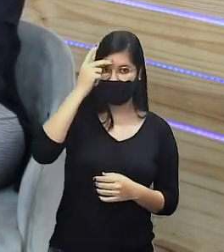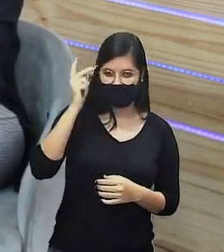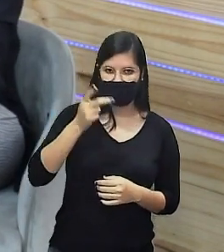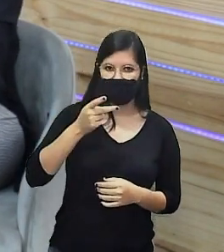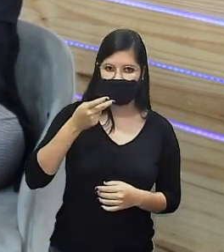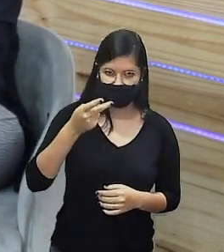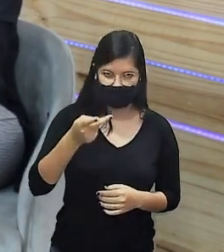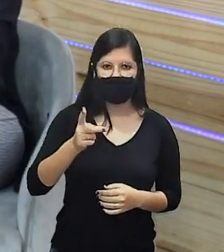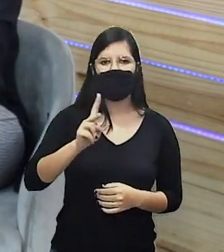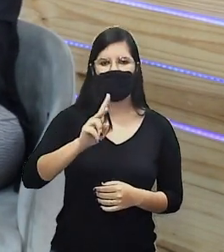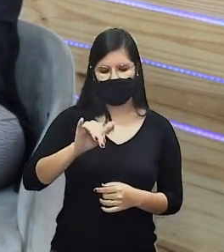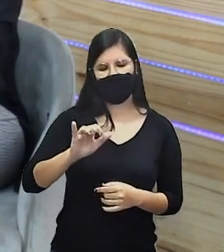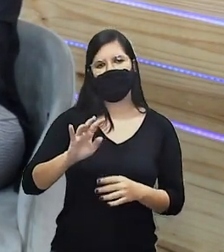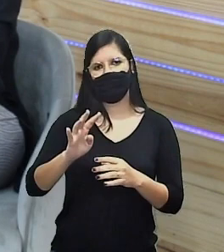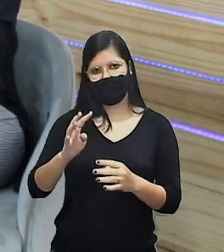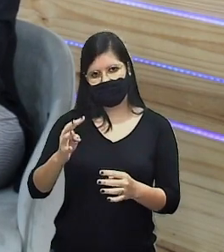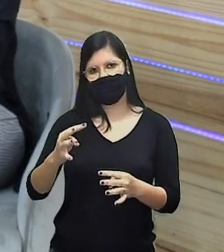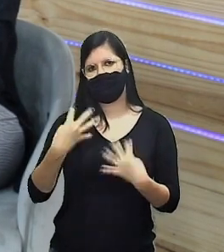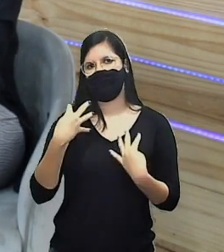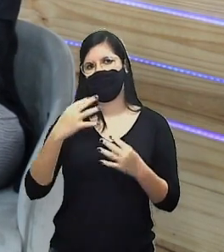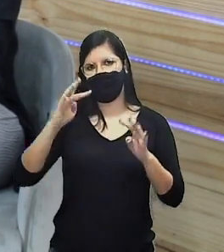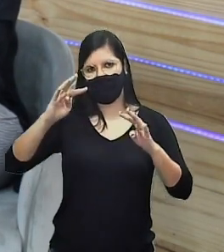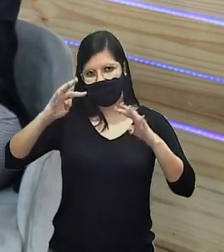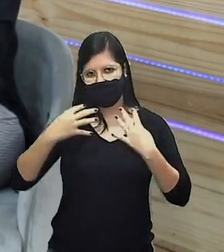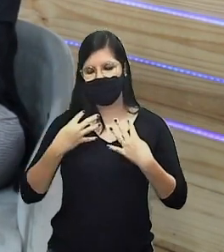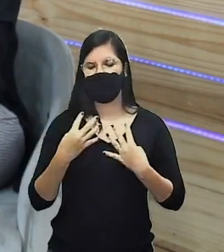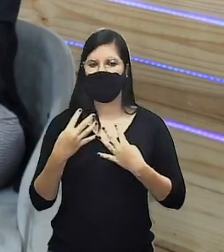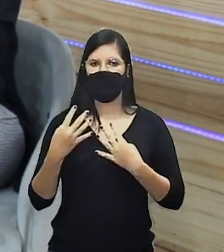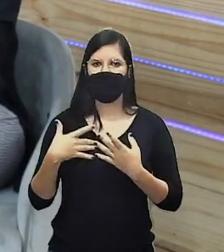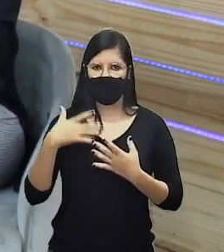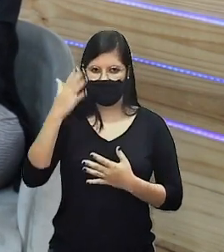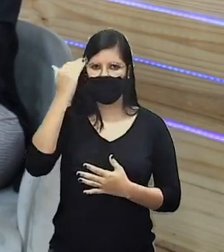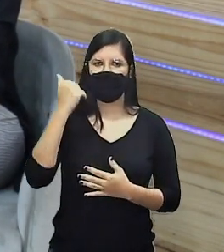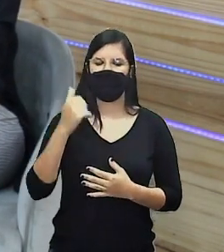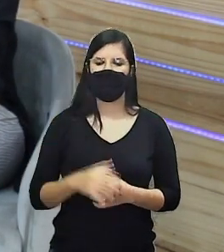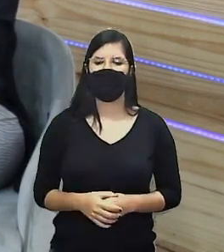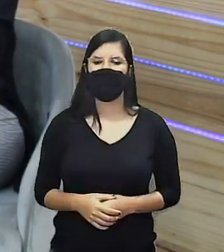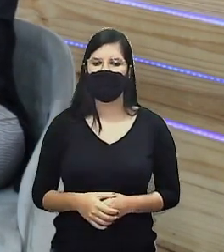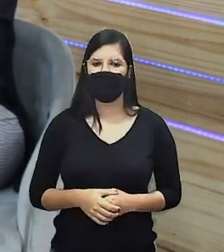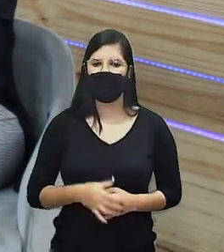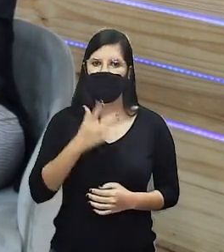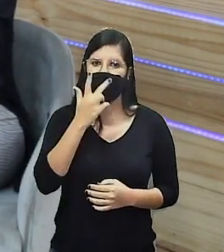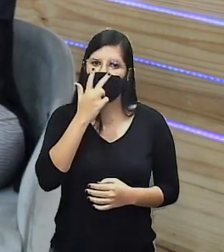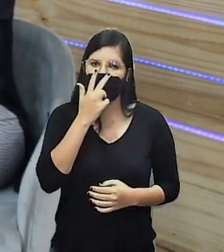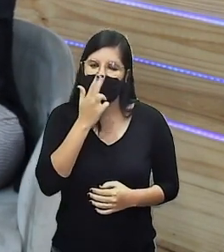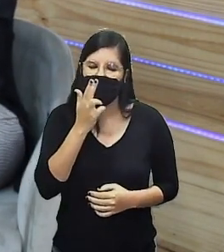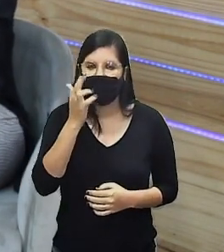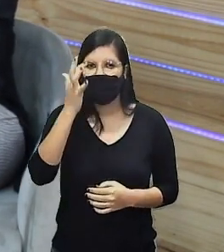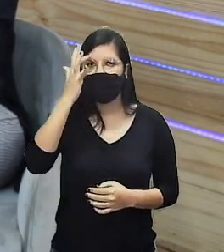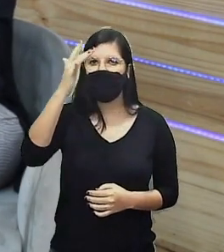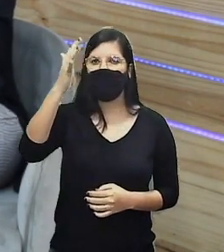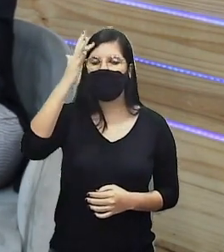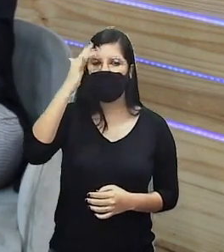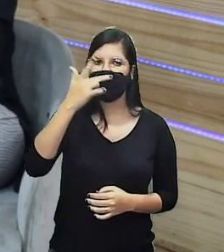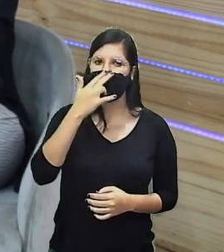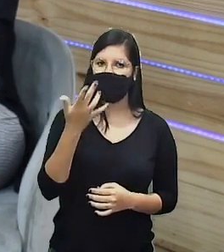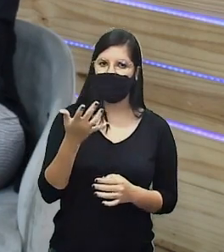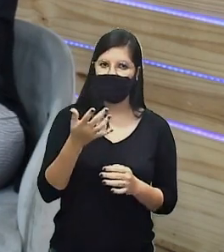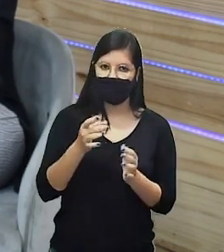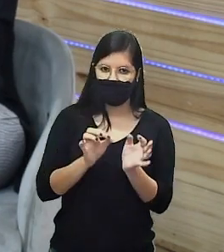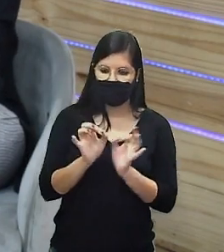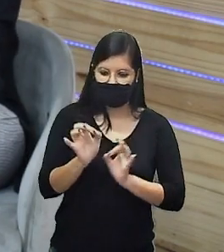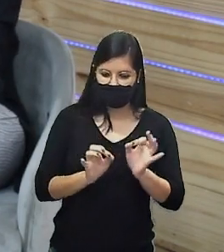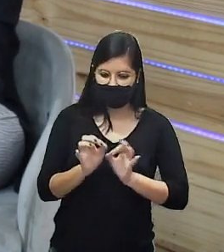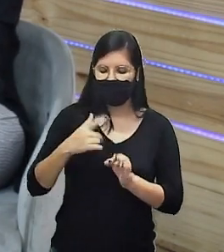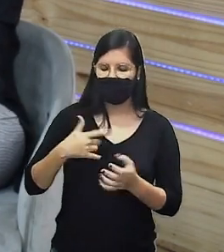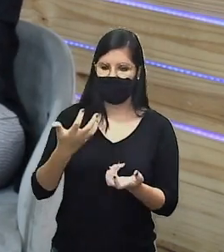sabe que vai receber uma resposta, né? Não sei de que forma, mas que vai, vai. Talvez seja premeditado, né? Para Exato, gerar parece uma coisa premeditada. Eu quero